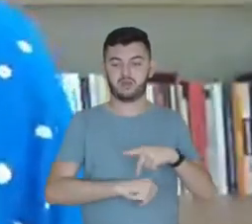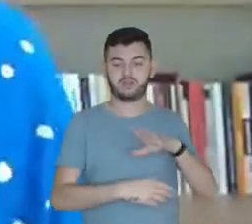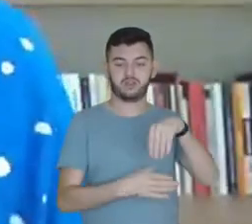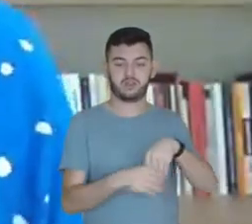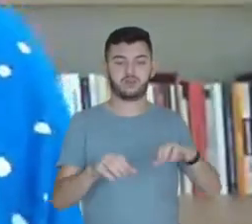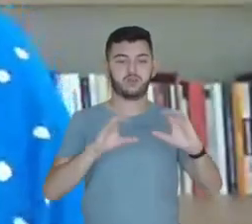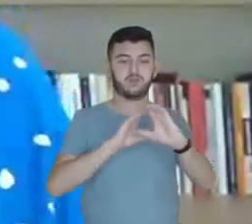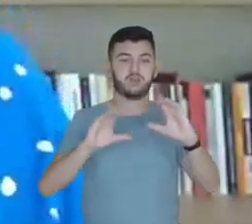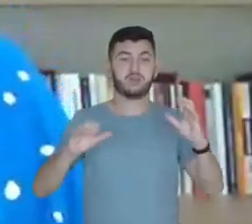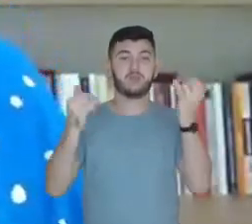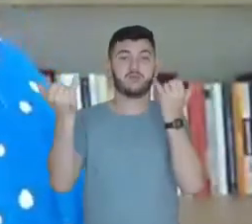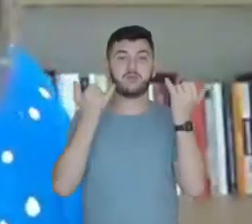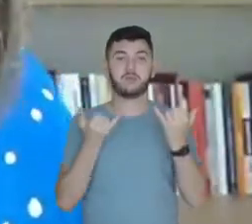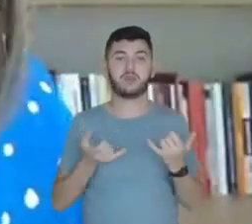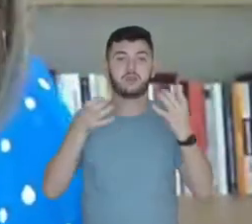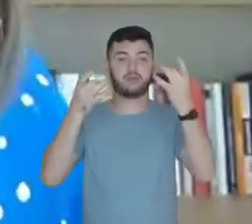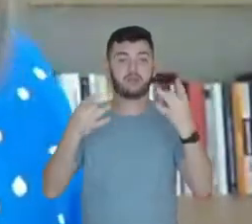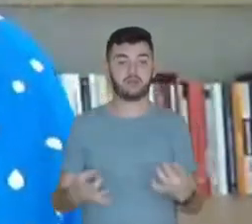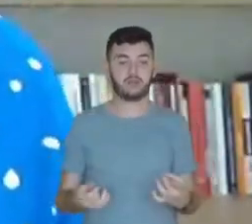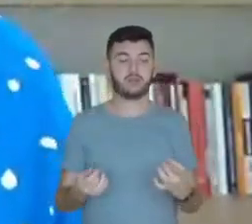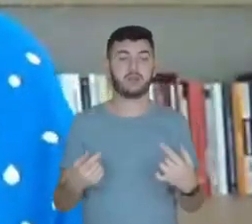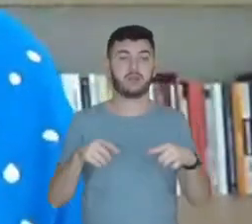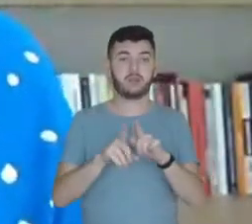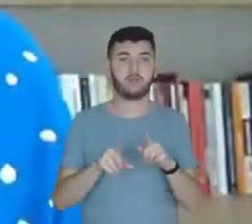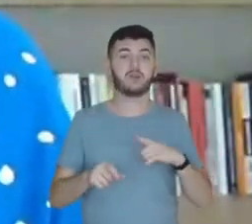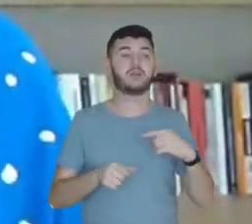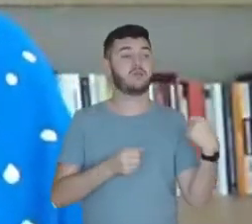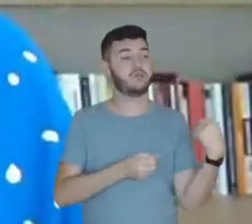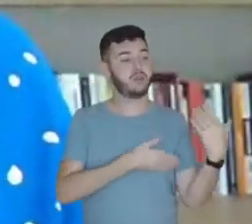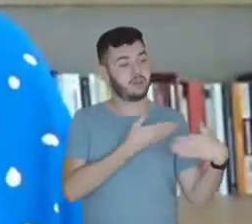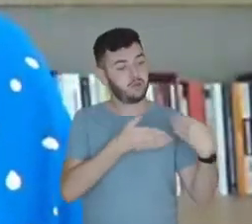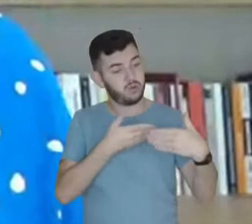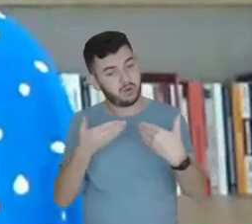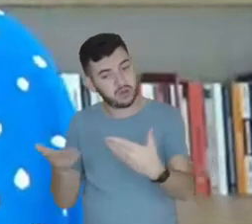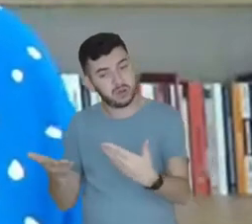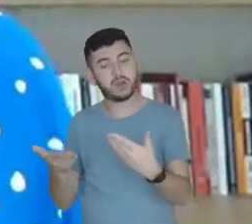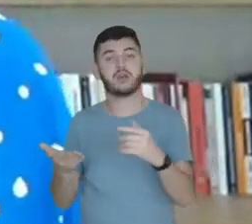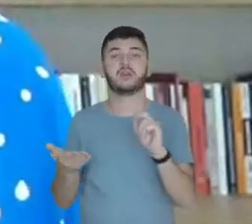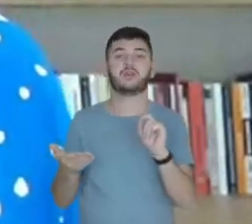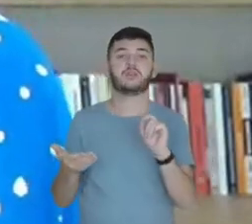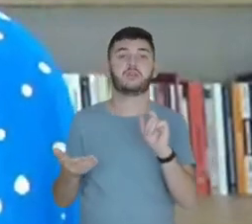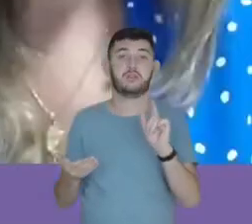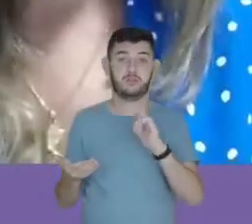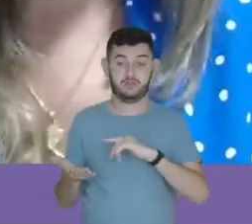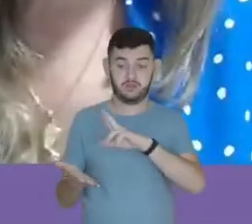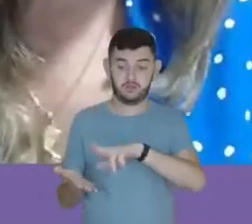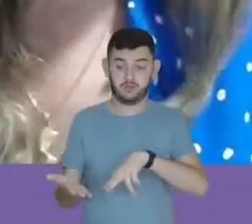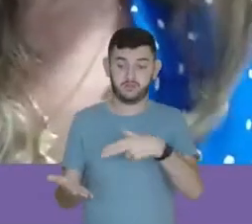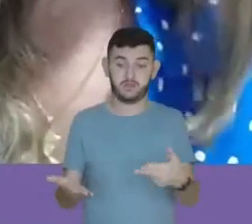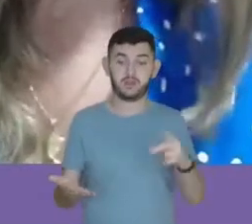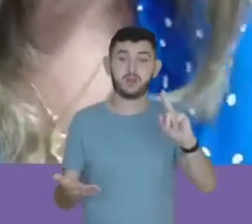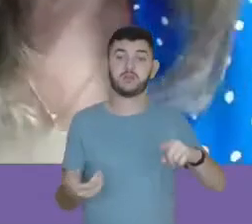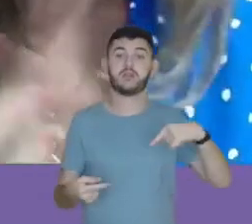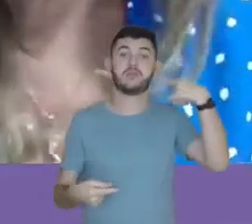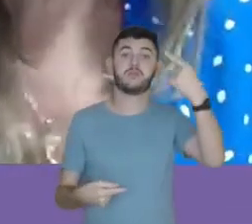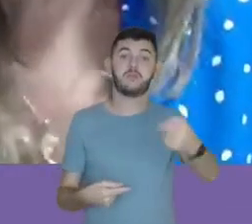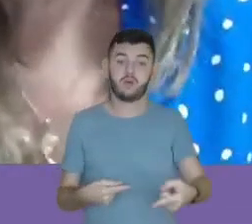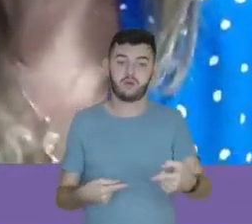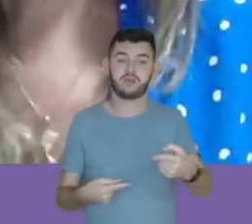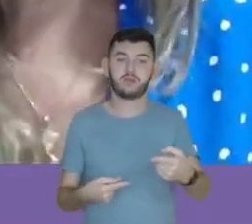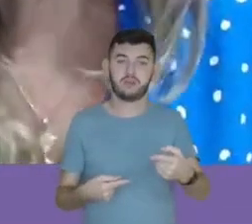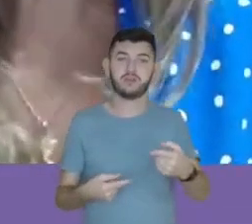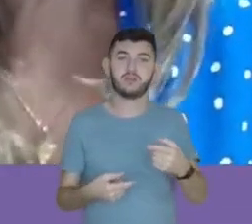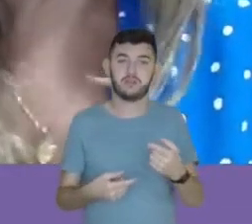nas informações, e nós tivemos aí, no decorrer, né, desse período pós-convenção, e um pouco anterior